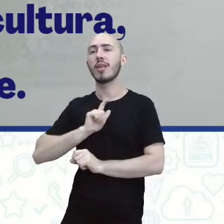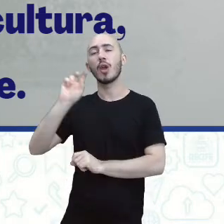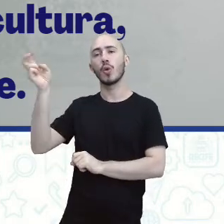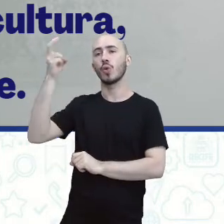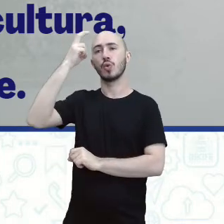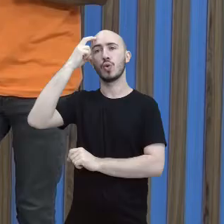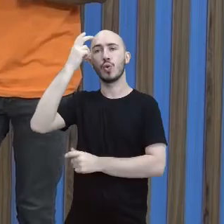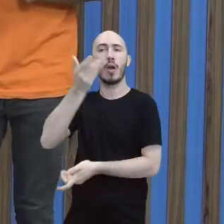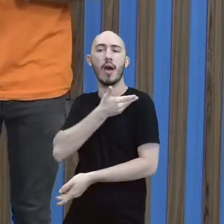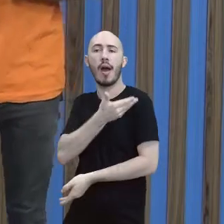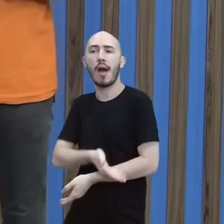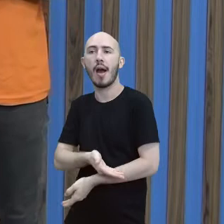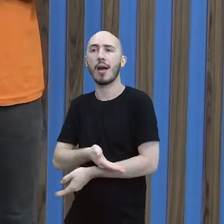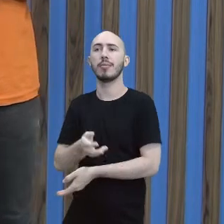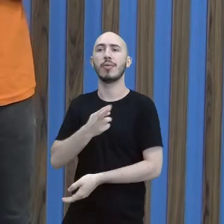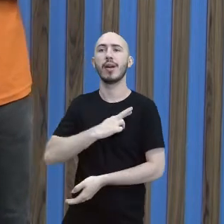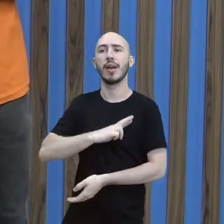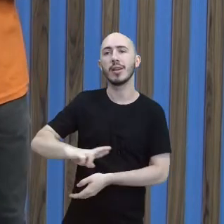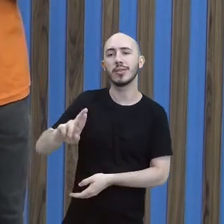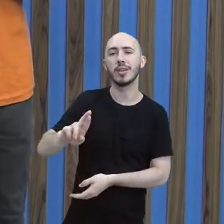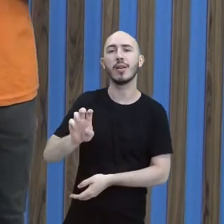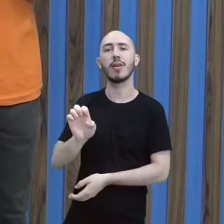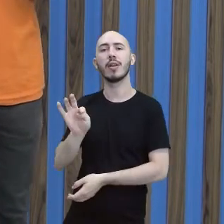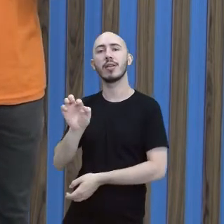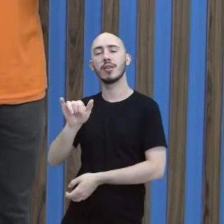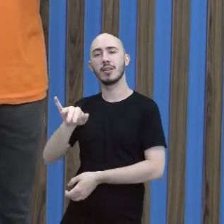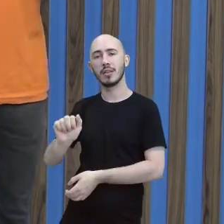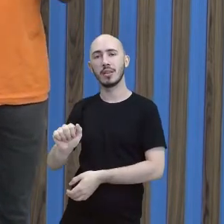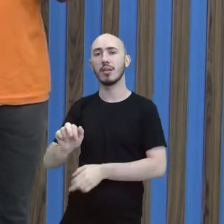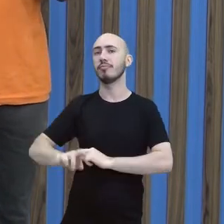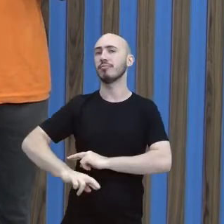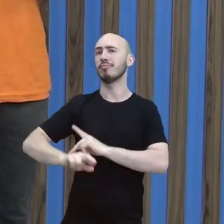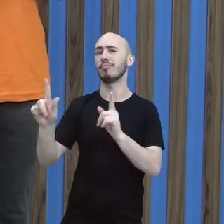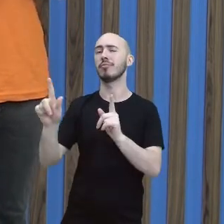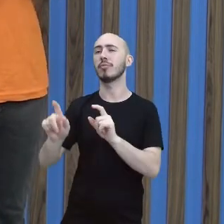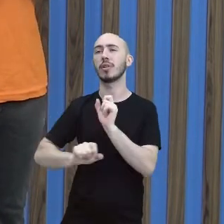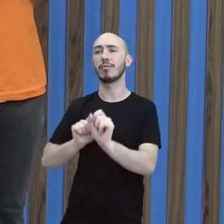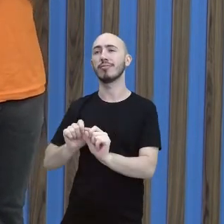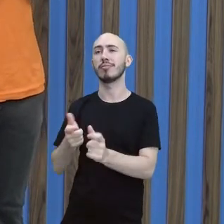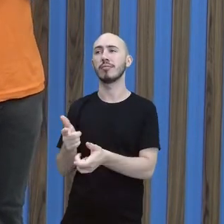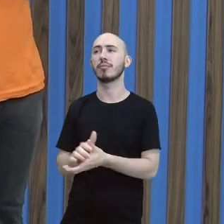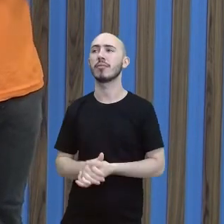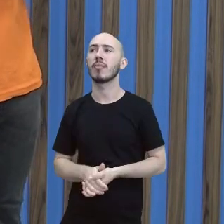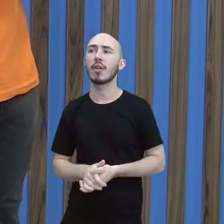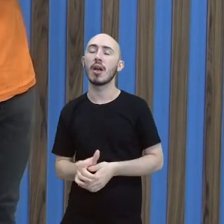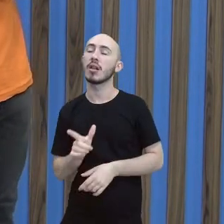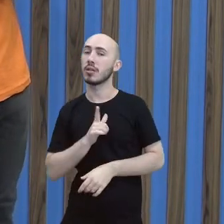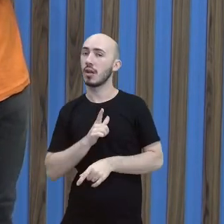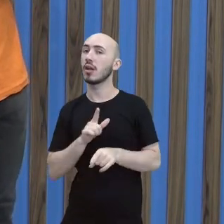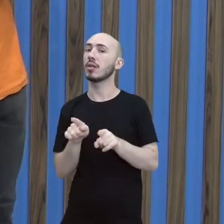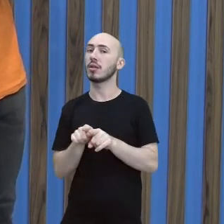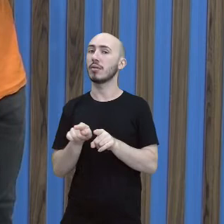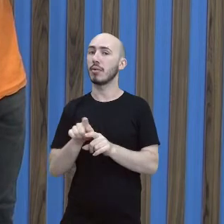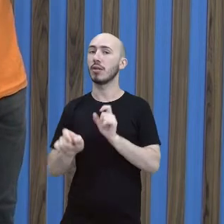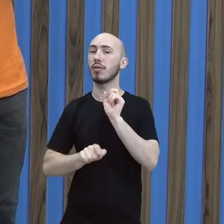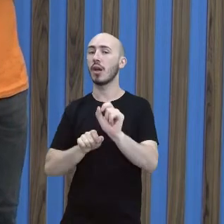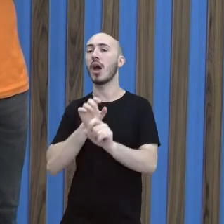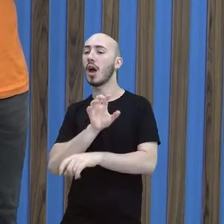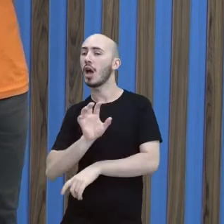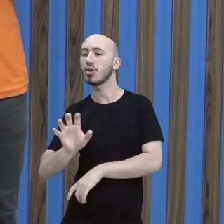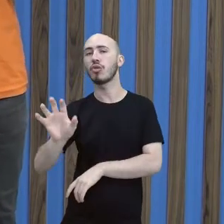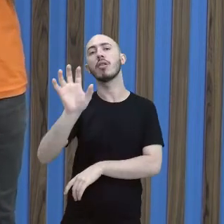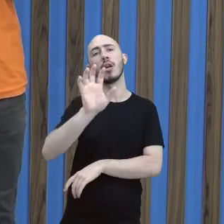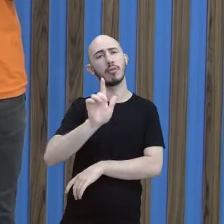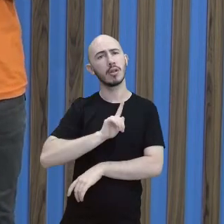religiões diferentes. Vê só, gente. Essa xenofobia a gente está falando em relação à Europa, mas existe a xenofobia regional também, professor. Aquela